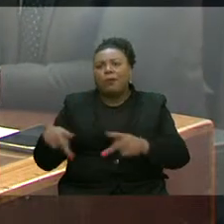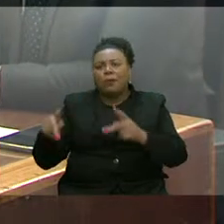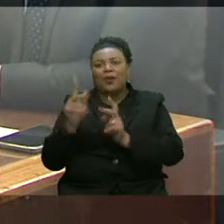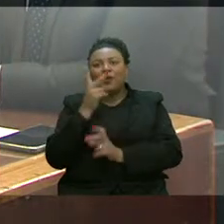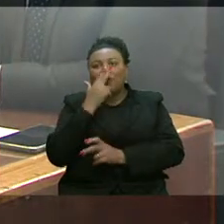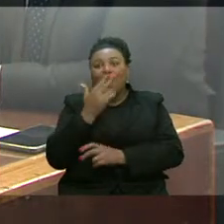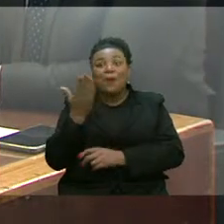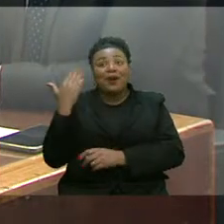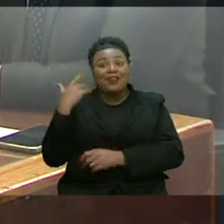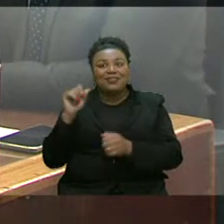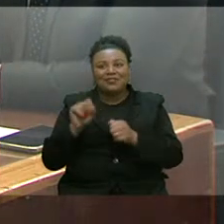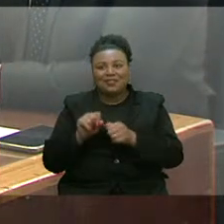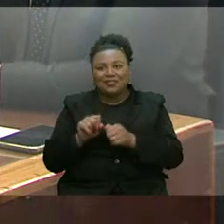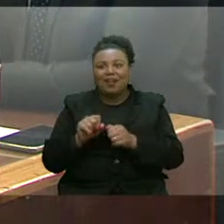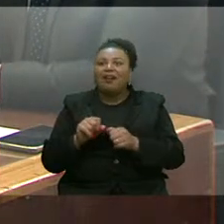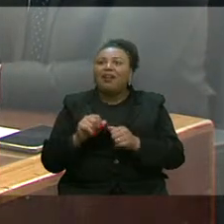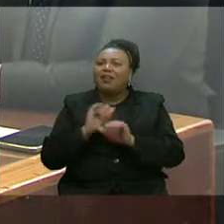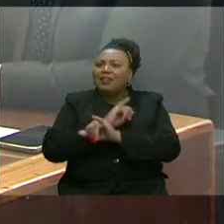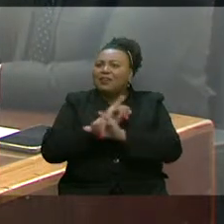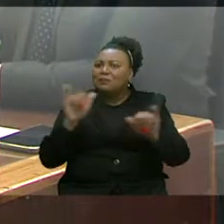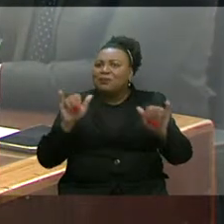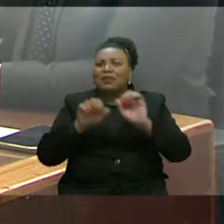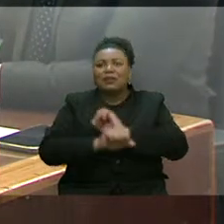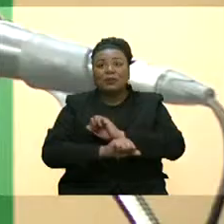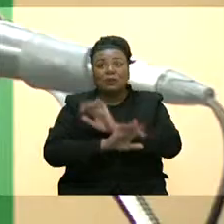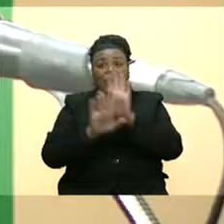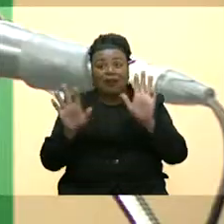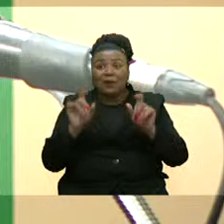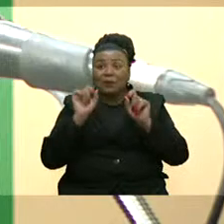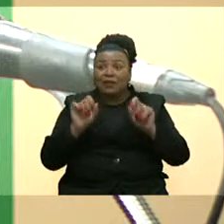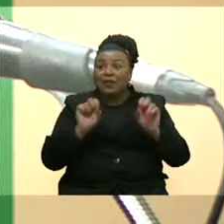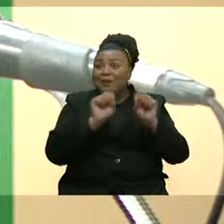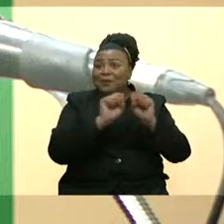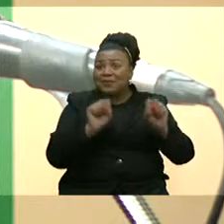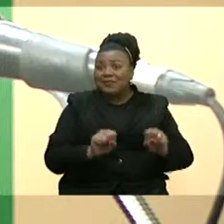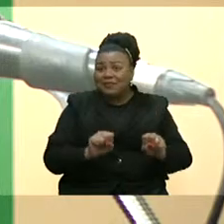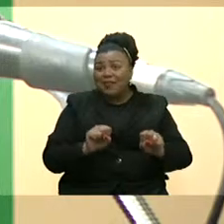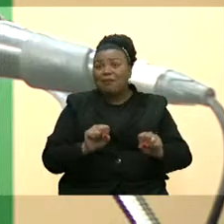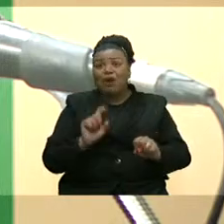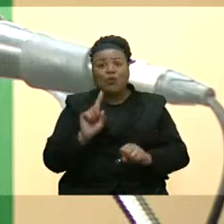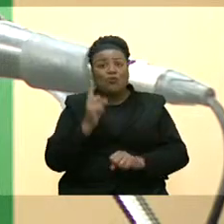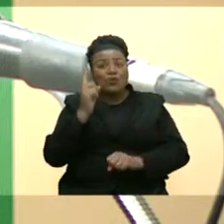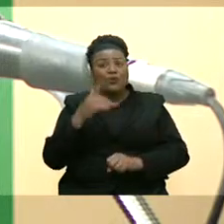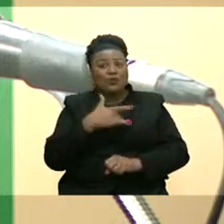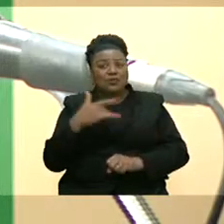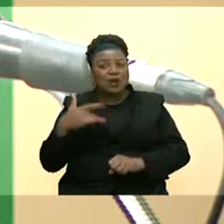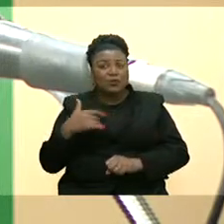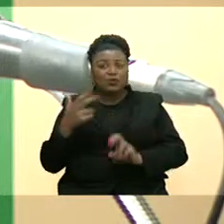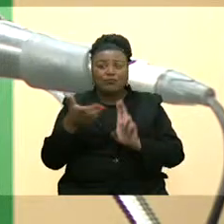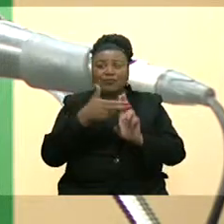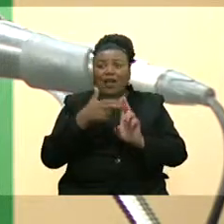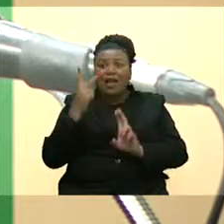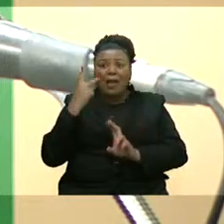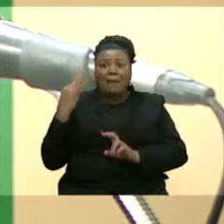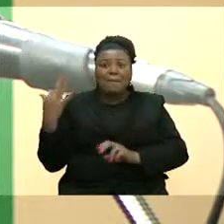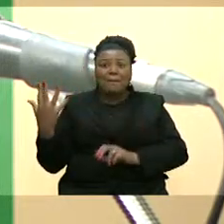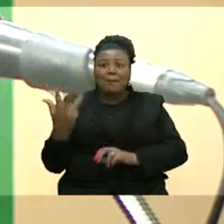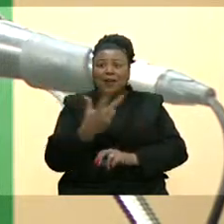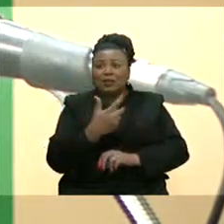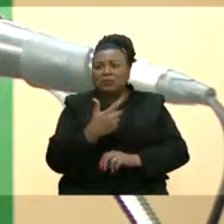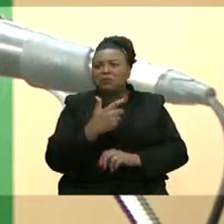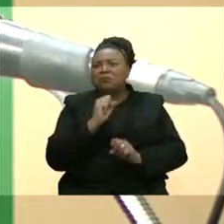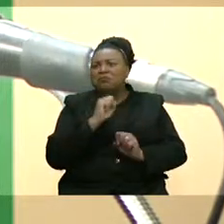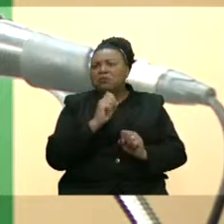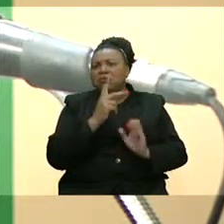como eram feitas em algum momento. E deixando muito claro, o sistema de saúde é para todos, seja aquele paciente que usa eventualmente da